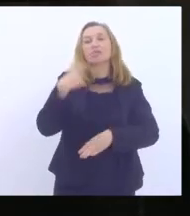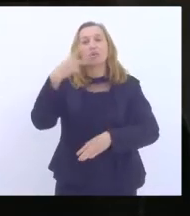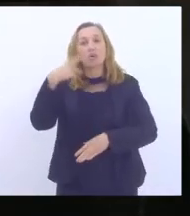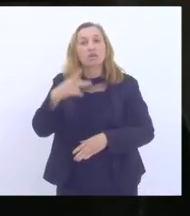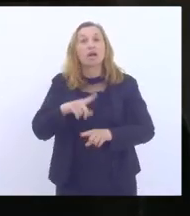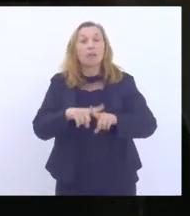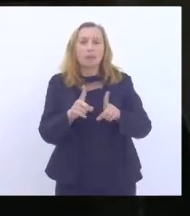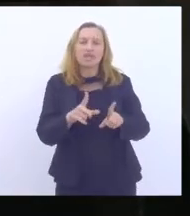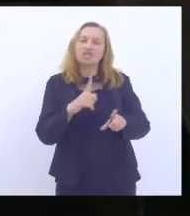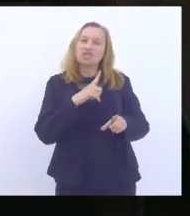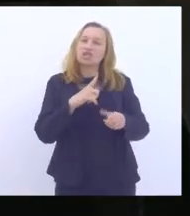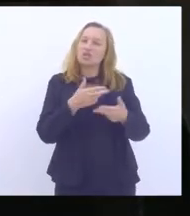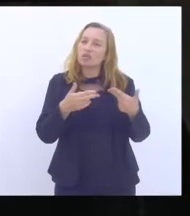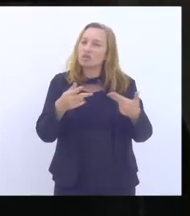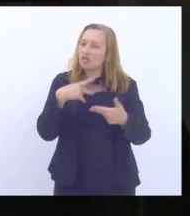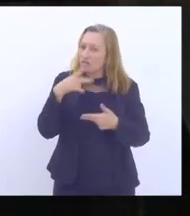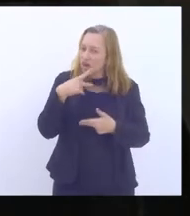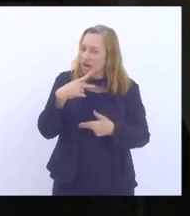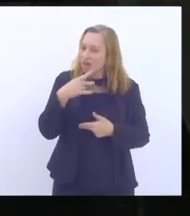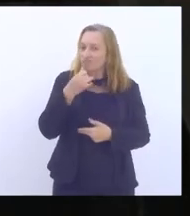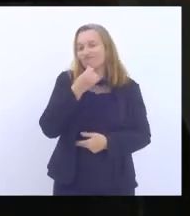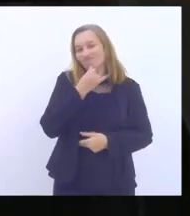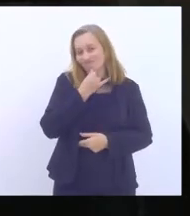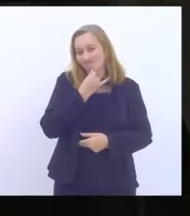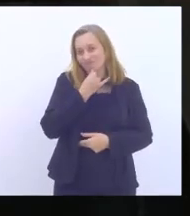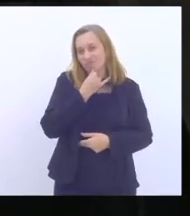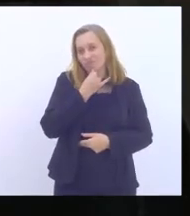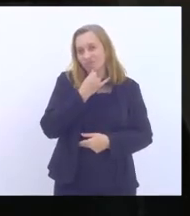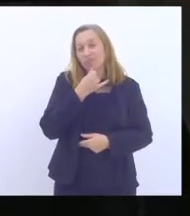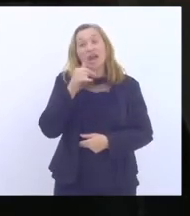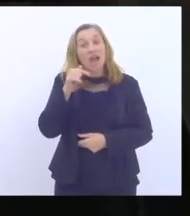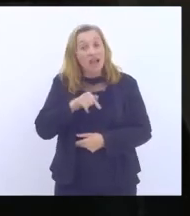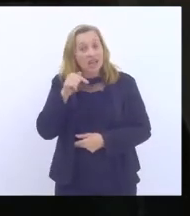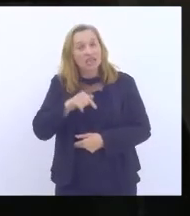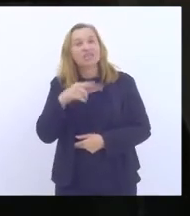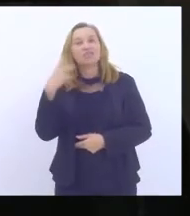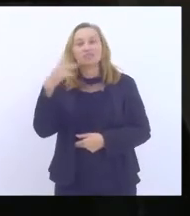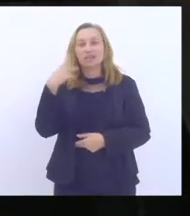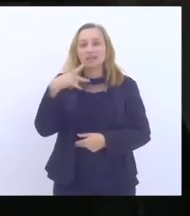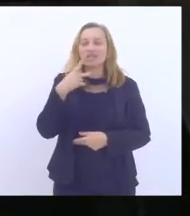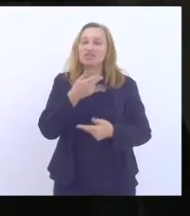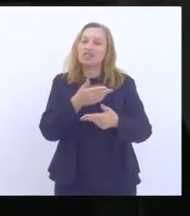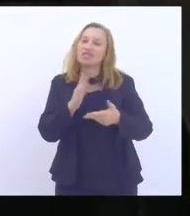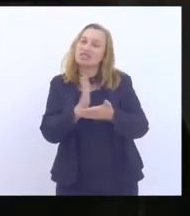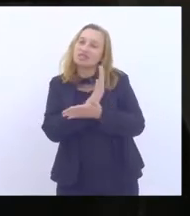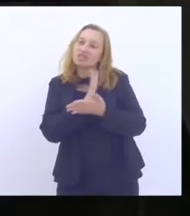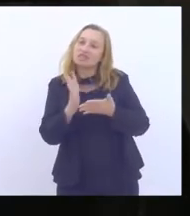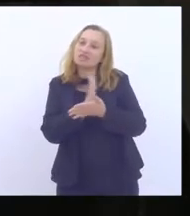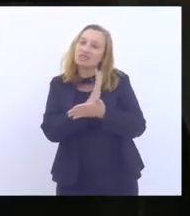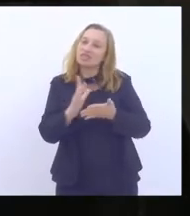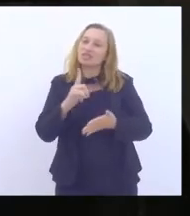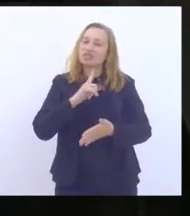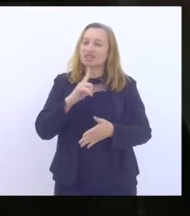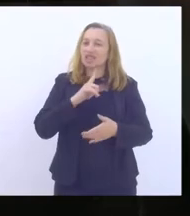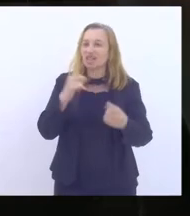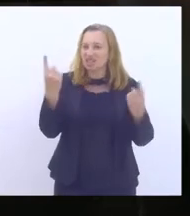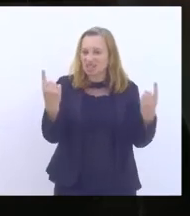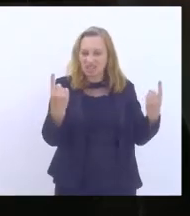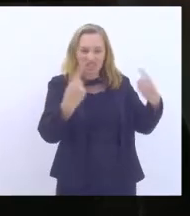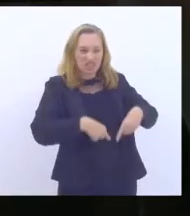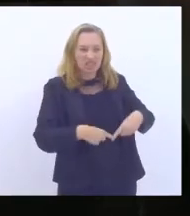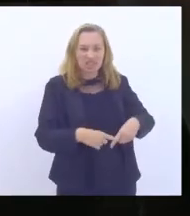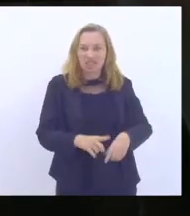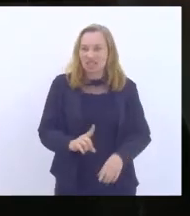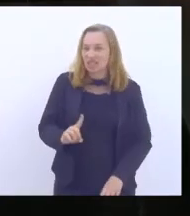Mas tem uma coisa que eu falo com muita tristeza aqui nesse Parlamento várias vezes temos os Duelos da